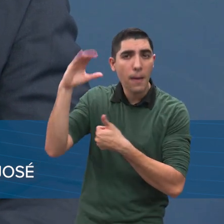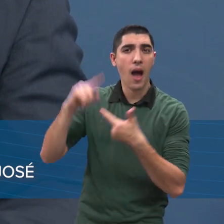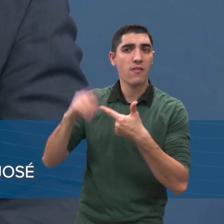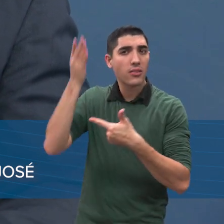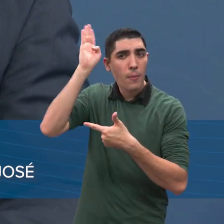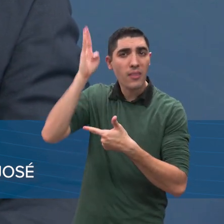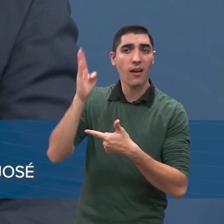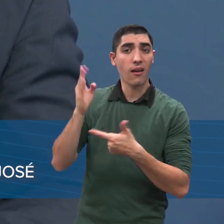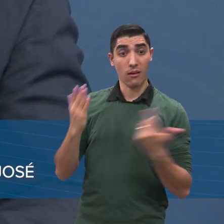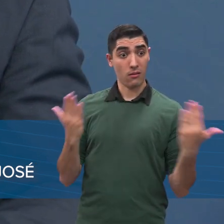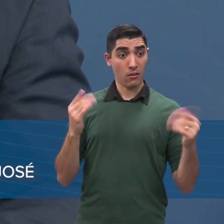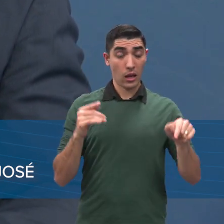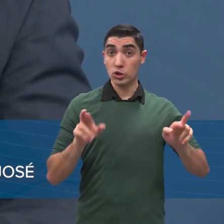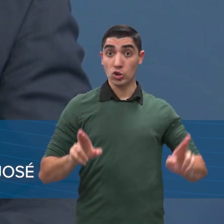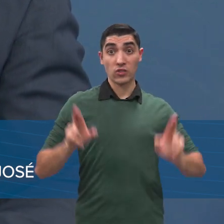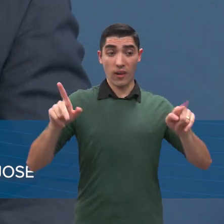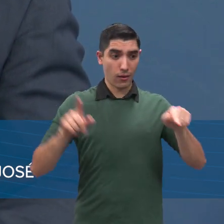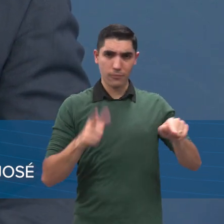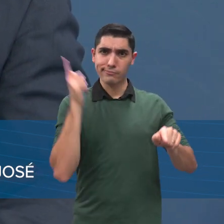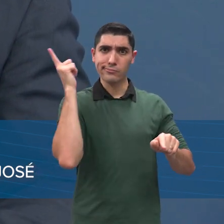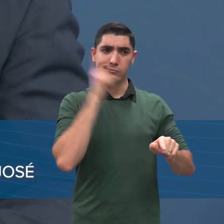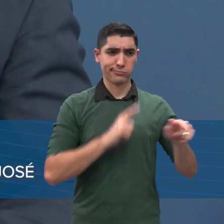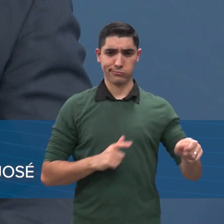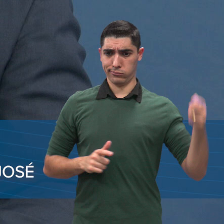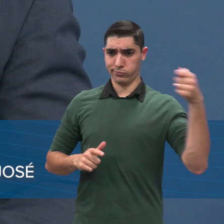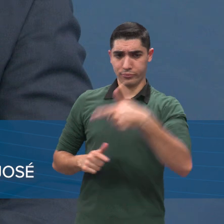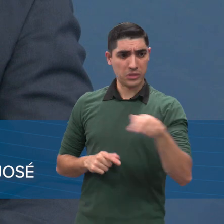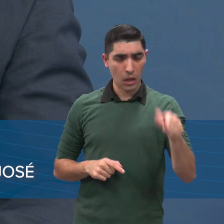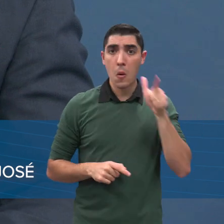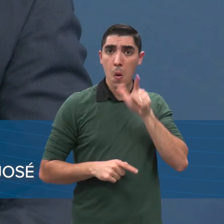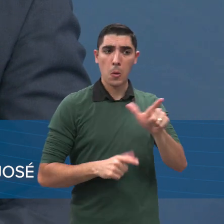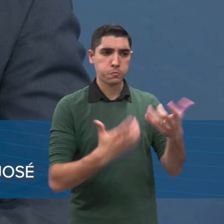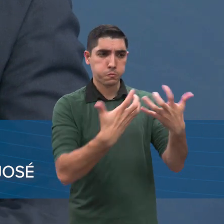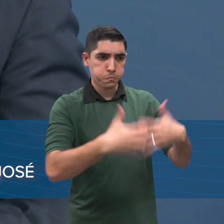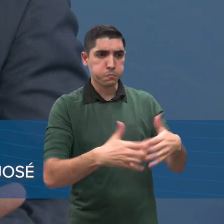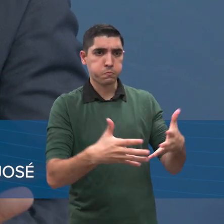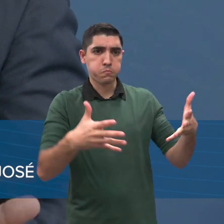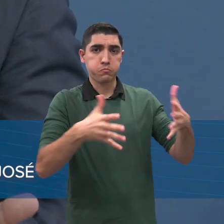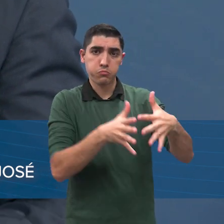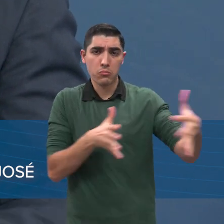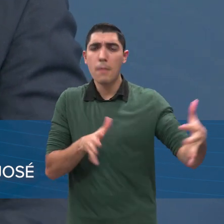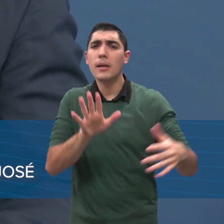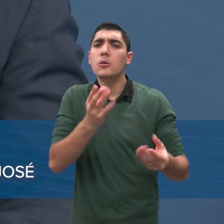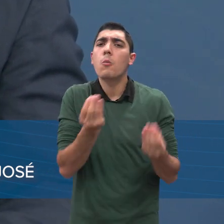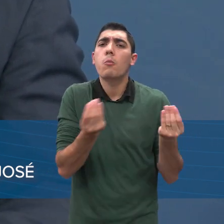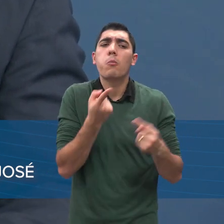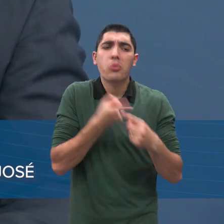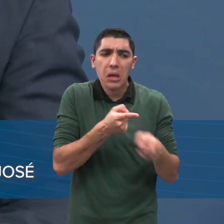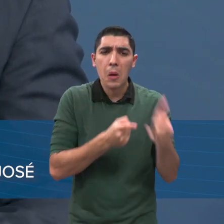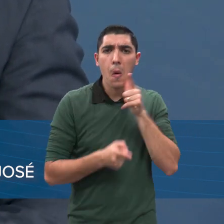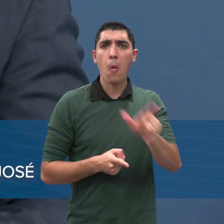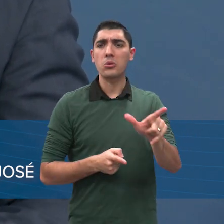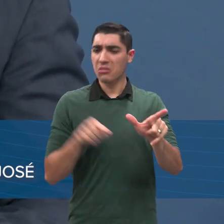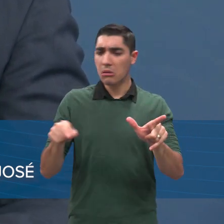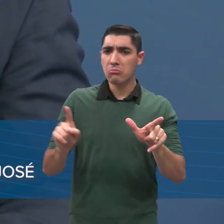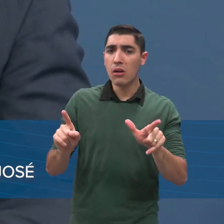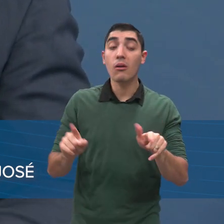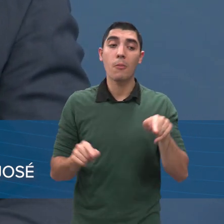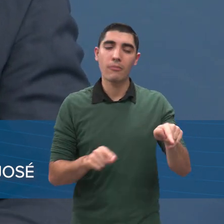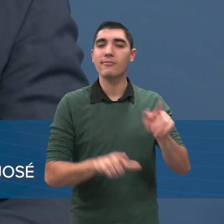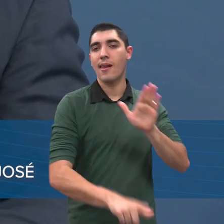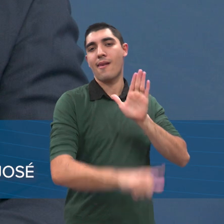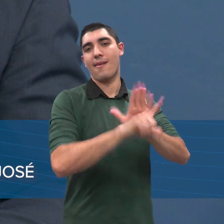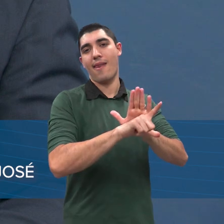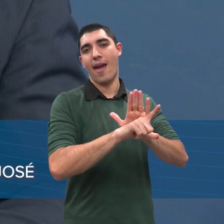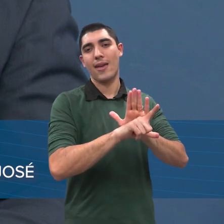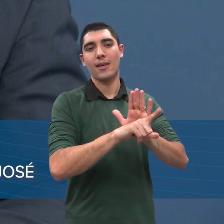Porque a cidade flui, né? E isso graças à lei de zoneamento, né? E o